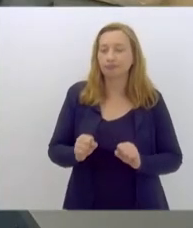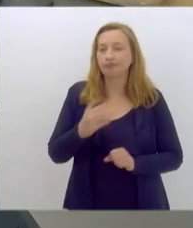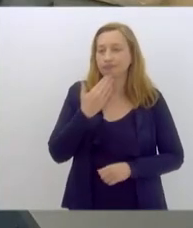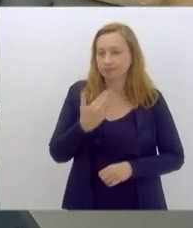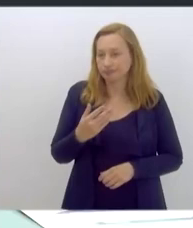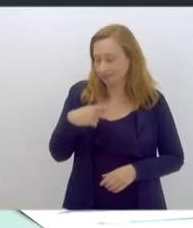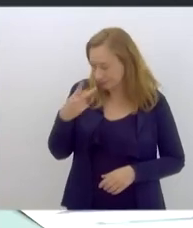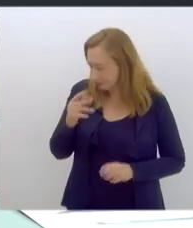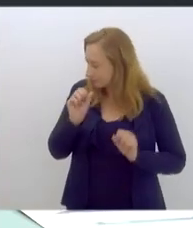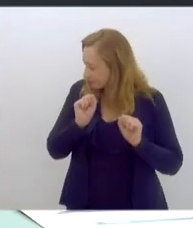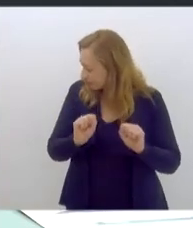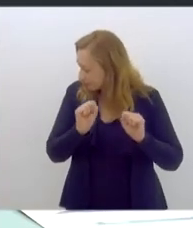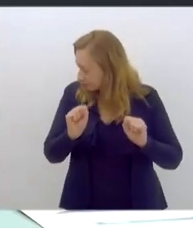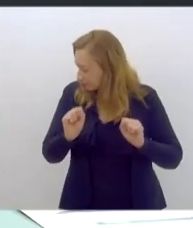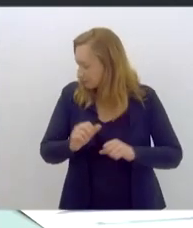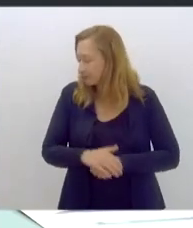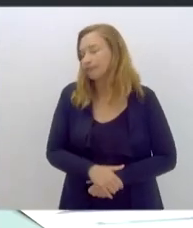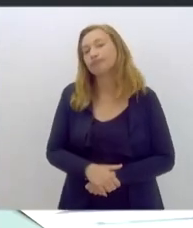parte